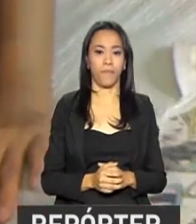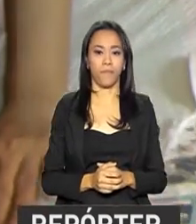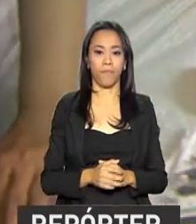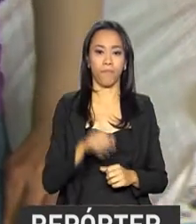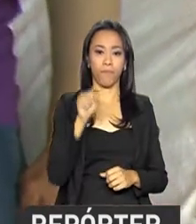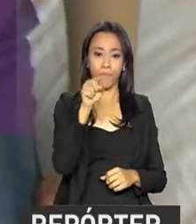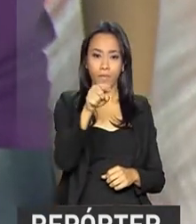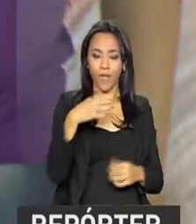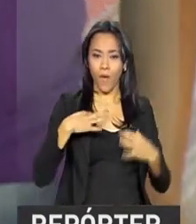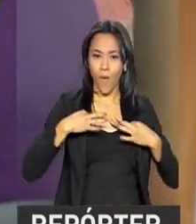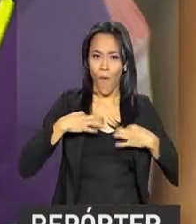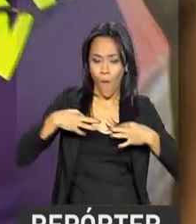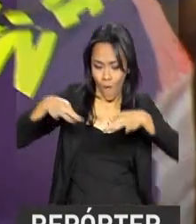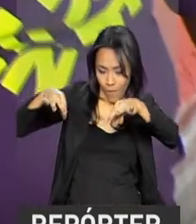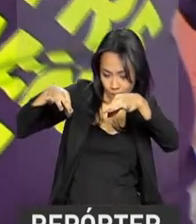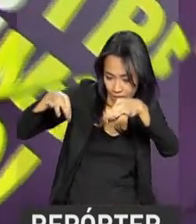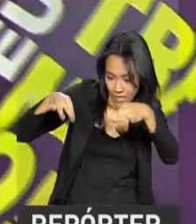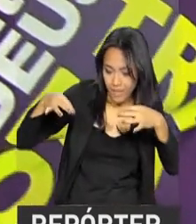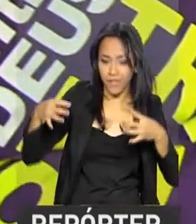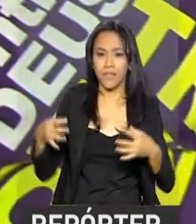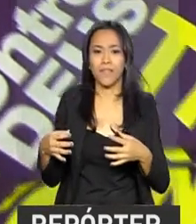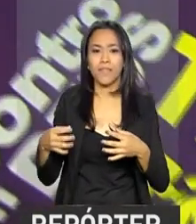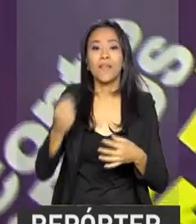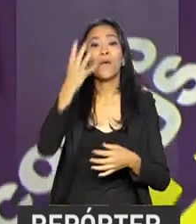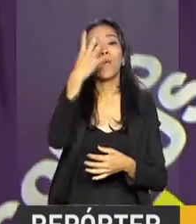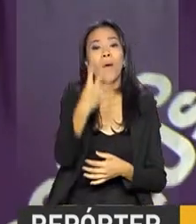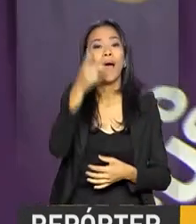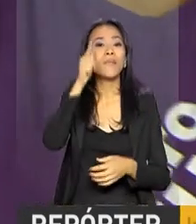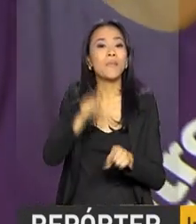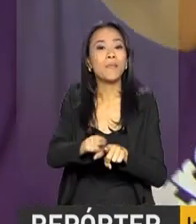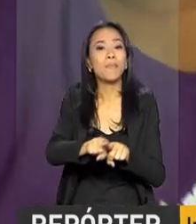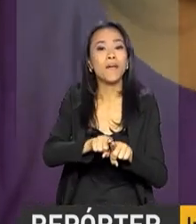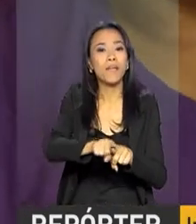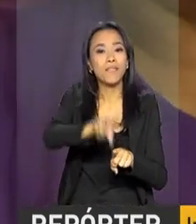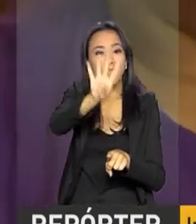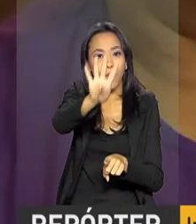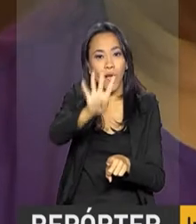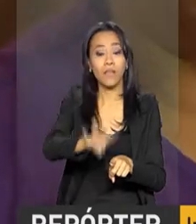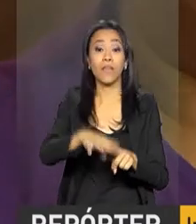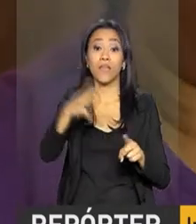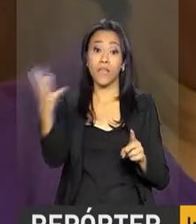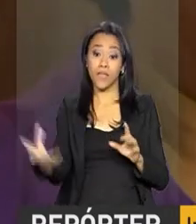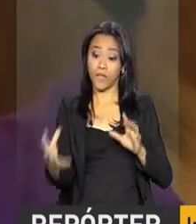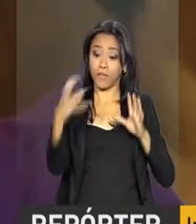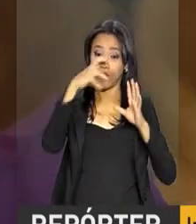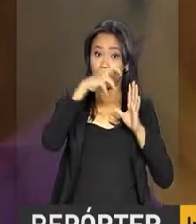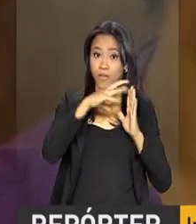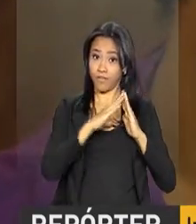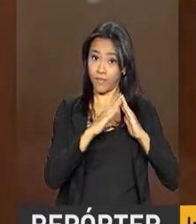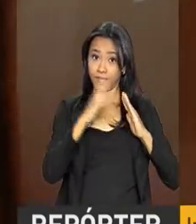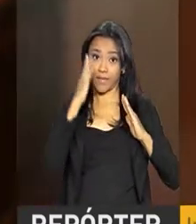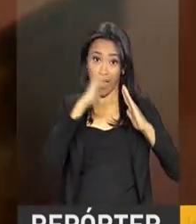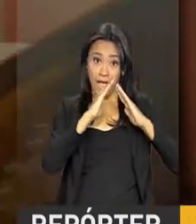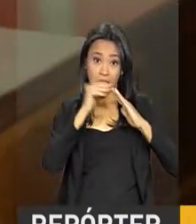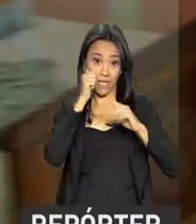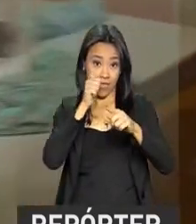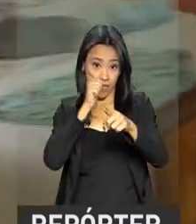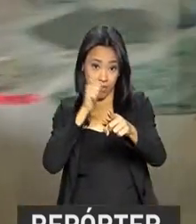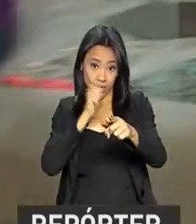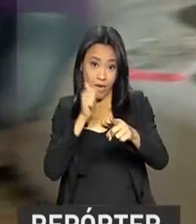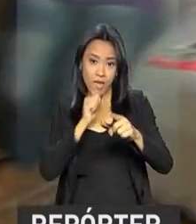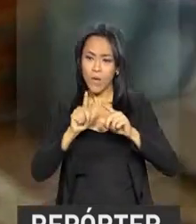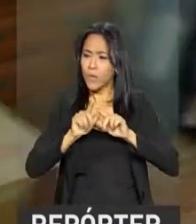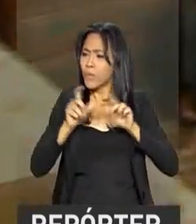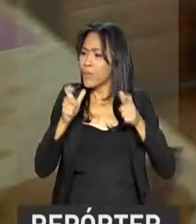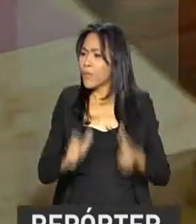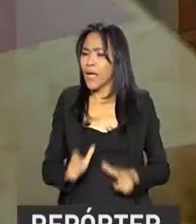Nas roupinhas, a lembrança de 4 irmãs que um dia receberam abrigo na casa de Elizabeth. O lugar simples e